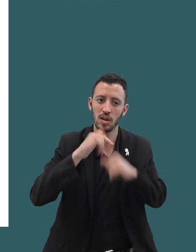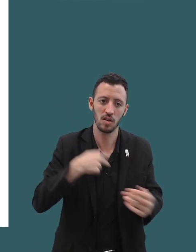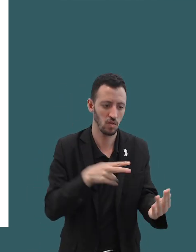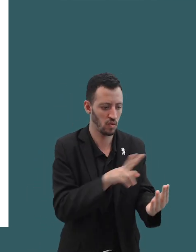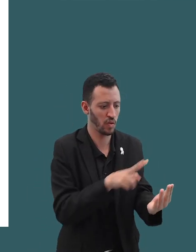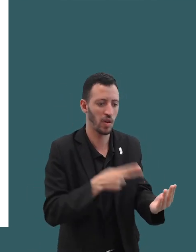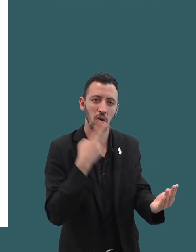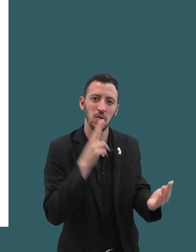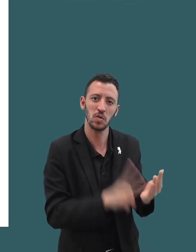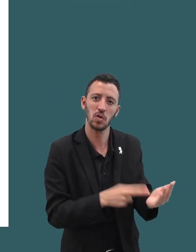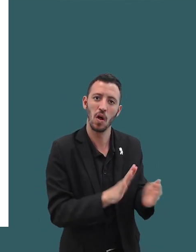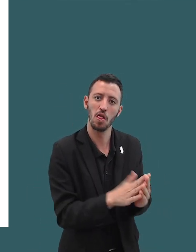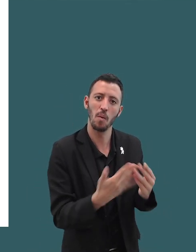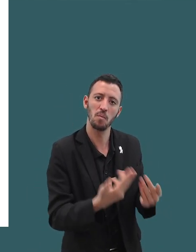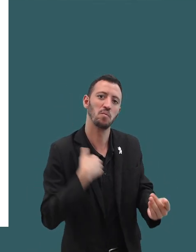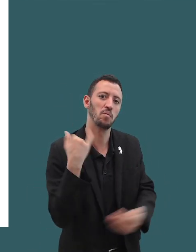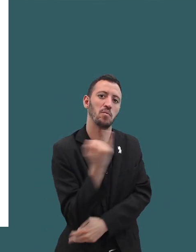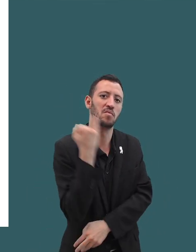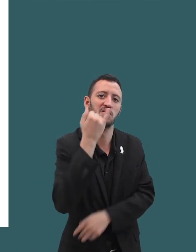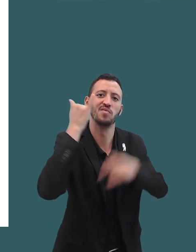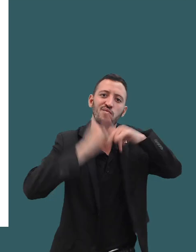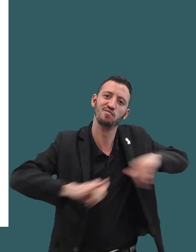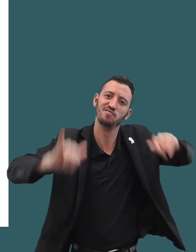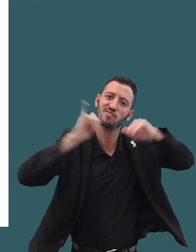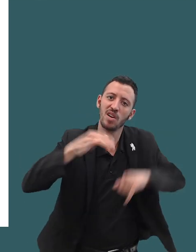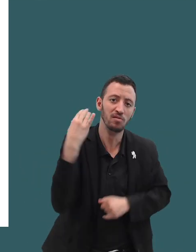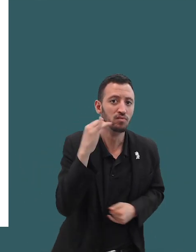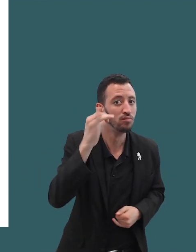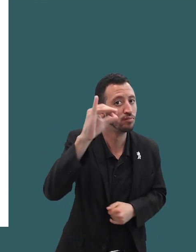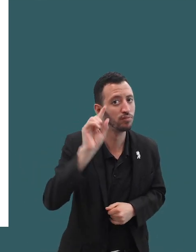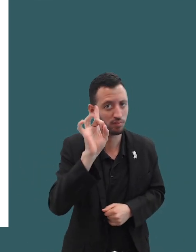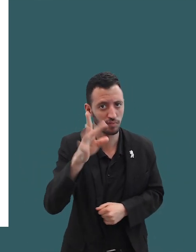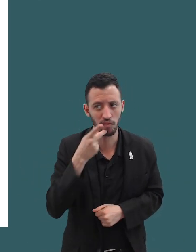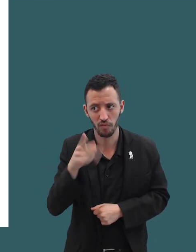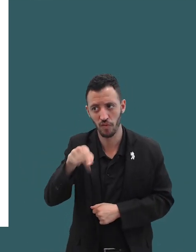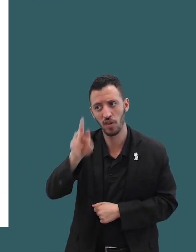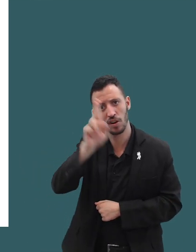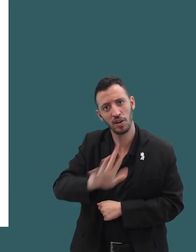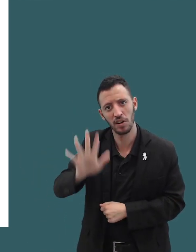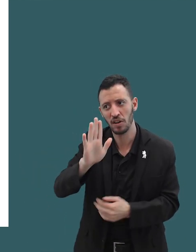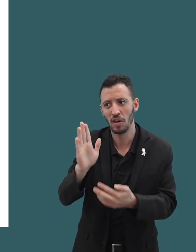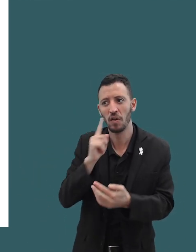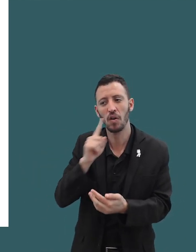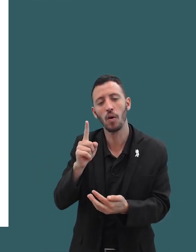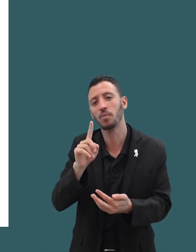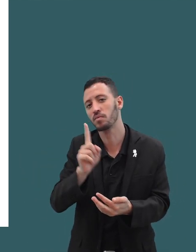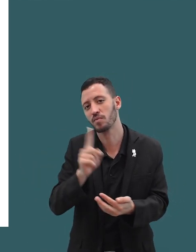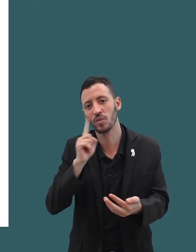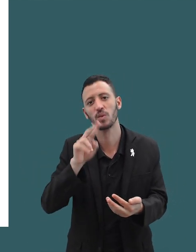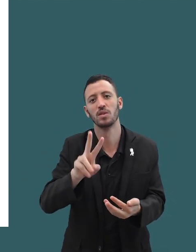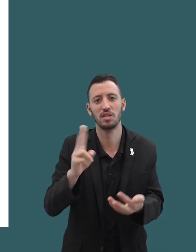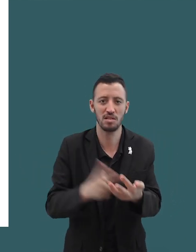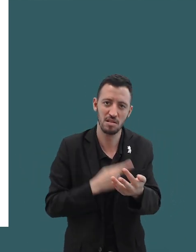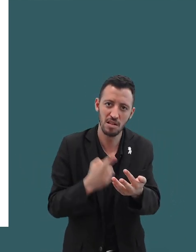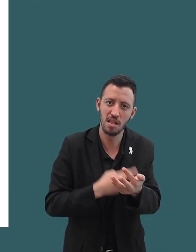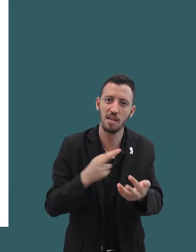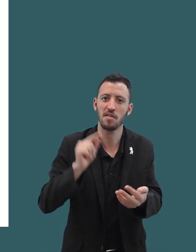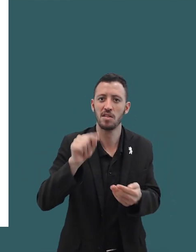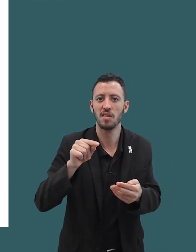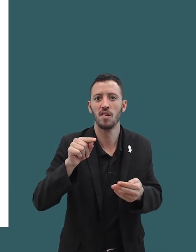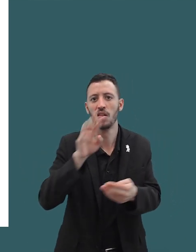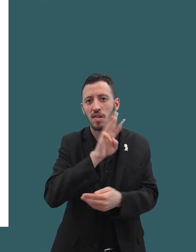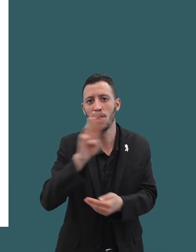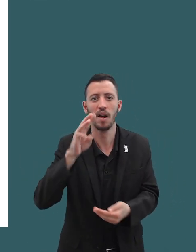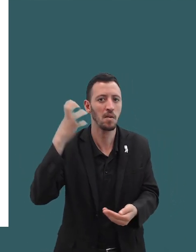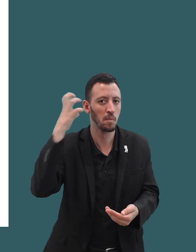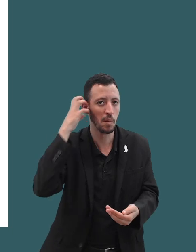de jornal, só que eu acho que é importante que divulgar a ciência não é apenas ler jornal, revista e ler os sites, os podcasts. Você tem